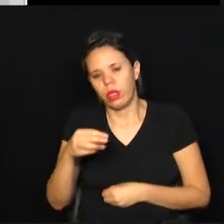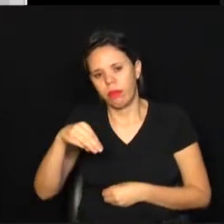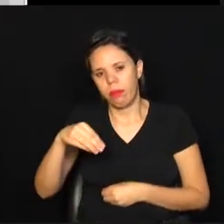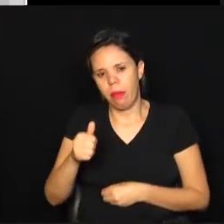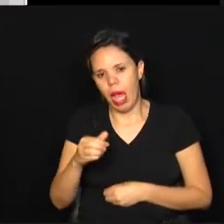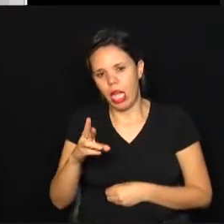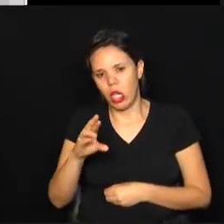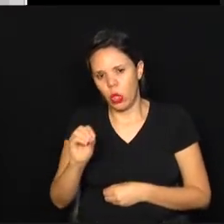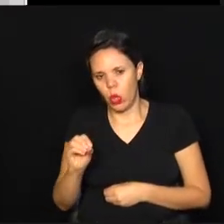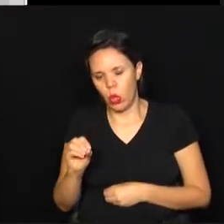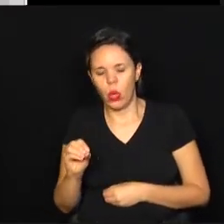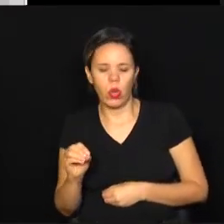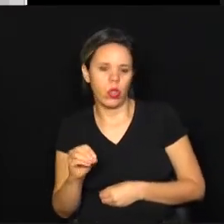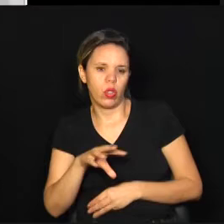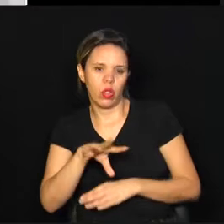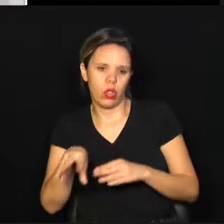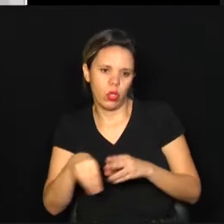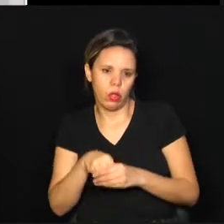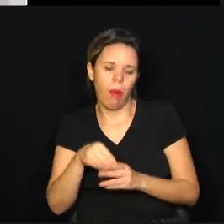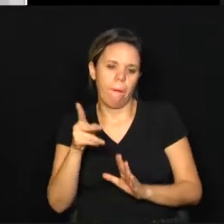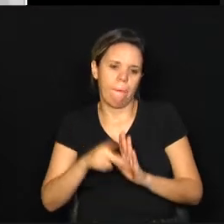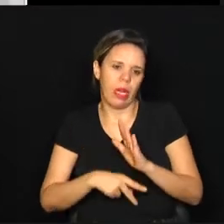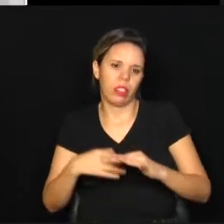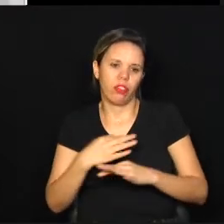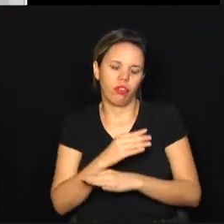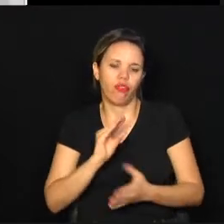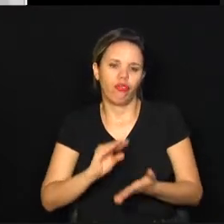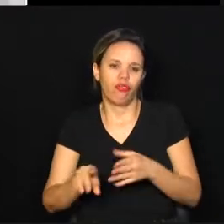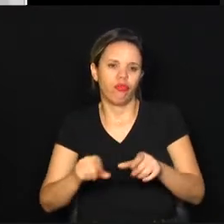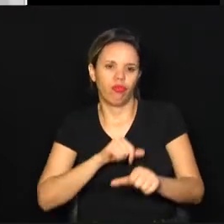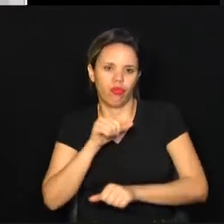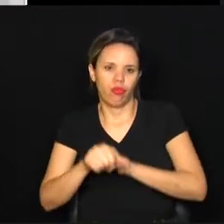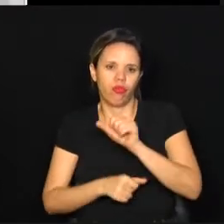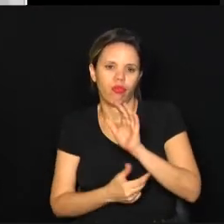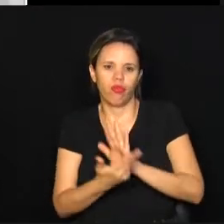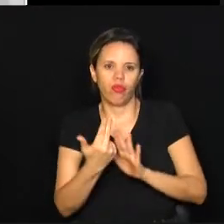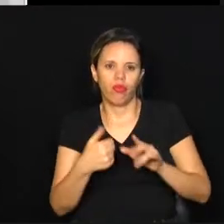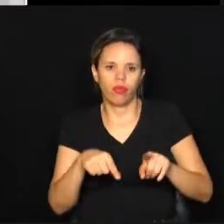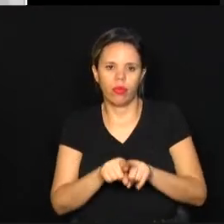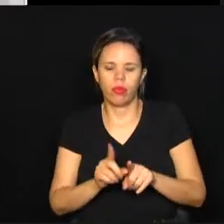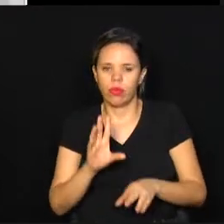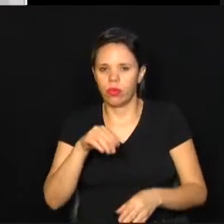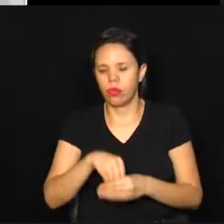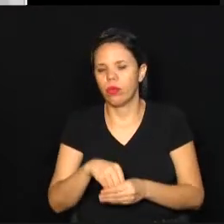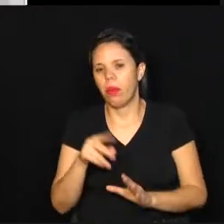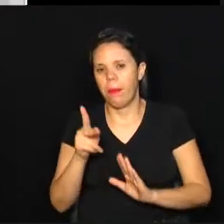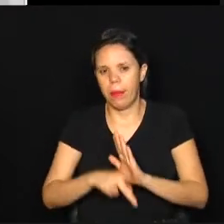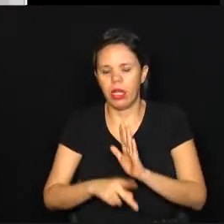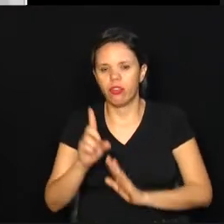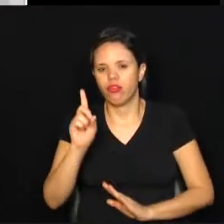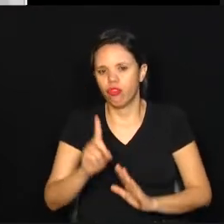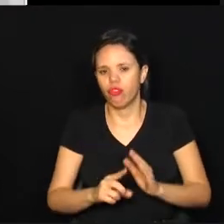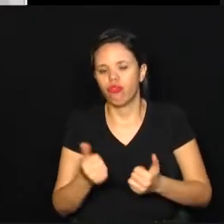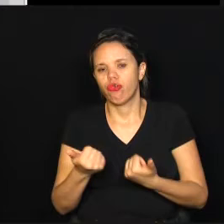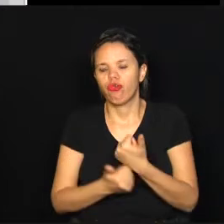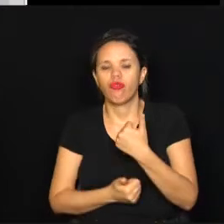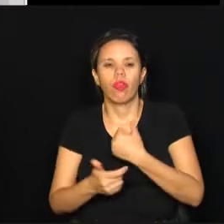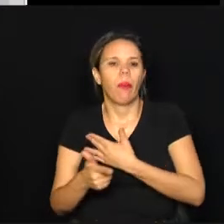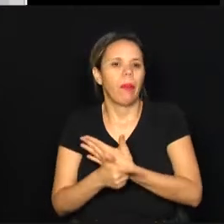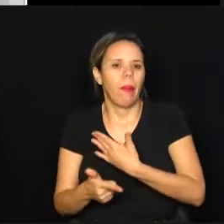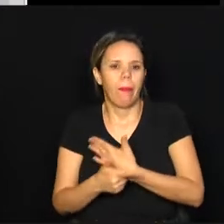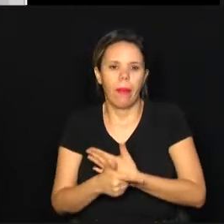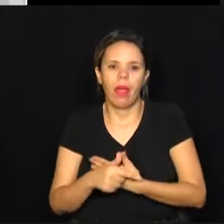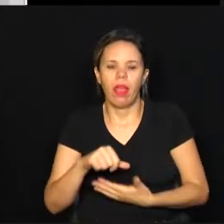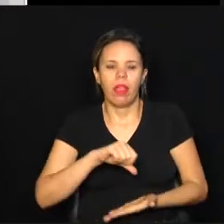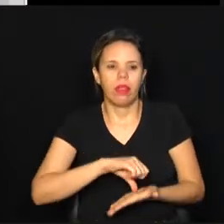macrometropolitana, que entrou no plano diretor, teve umas mudanças aí de desenho, mas ela entrou no plano diretor. Então, elas têm um papel regional,